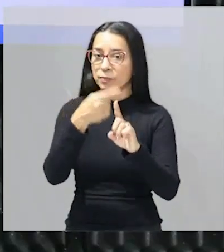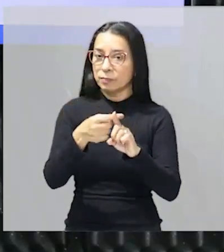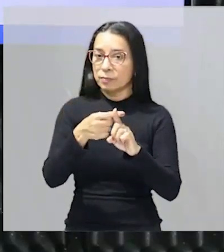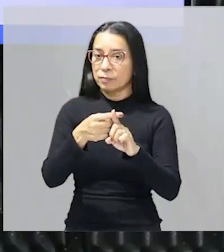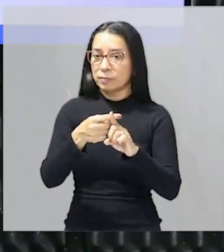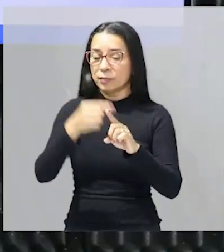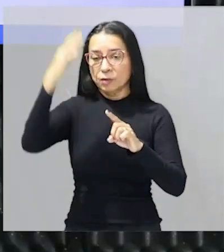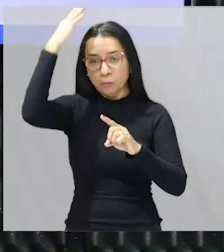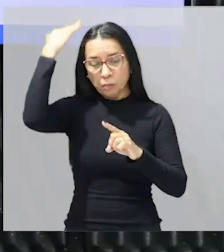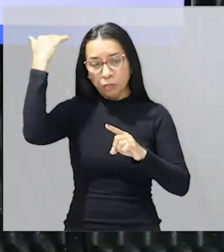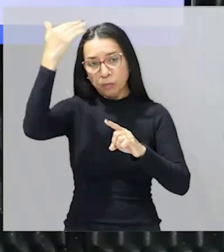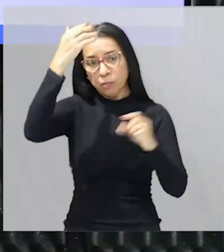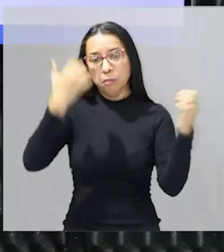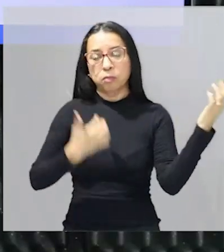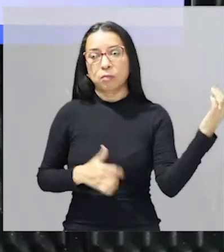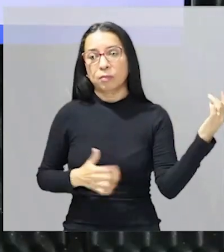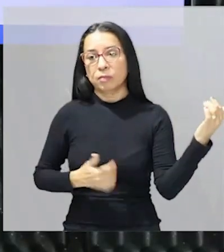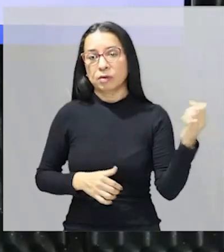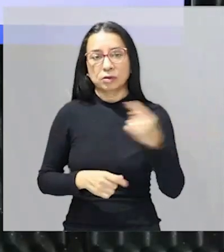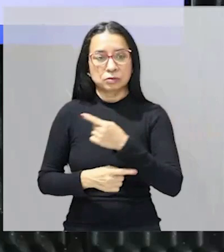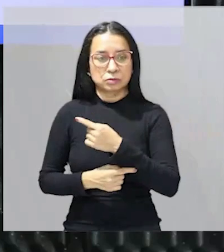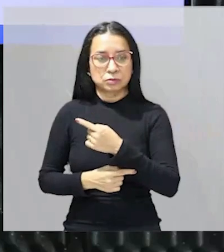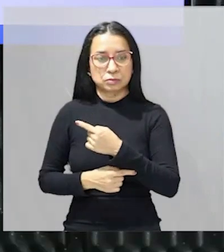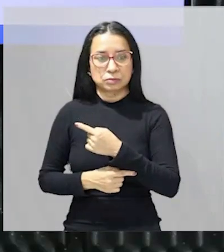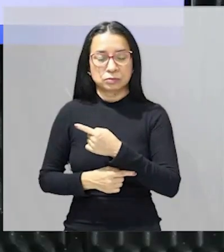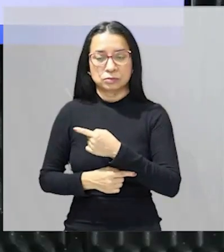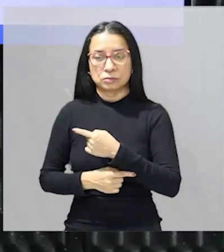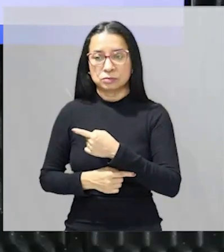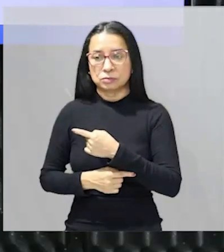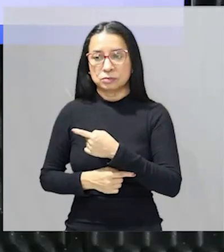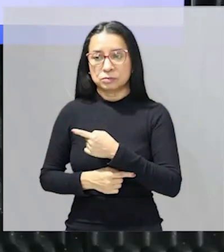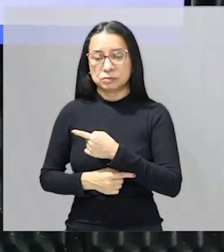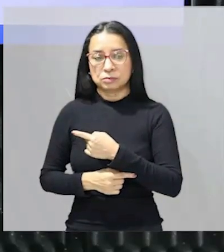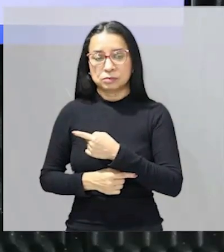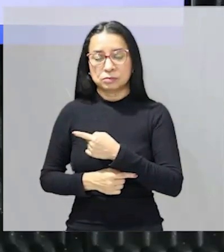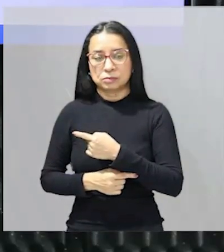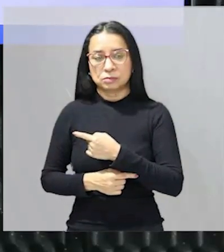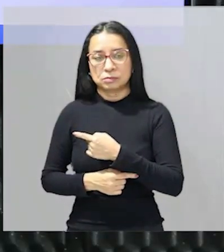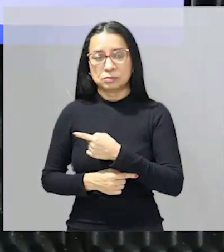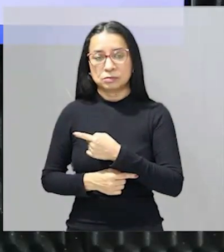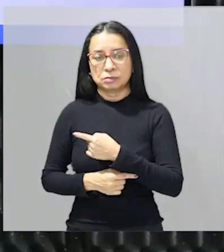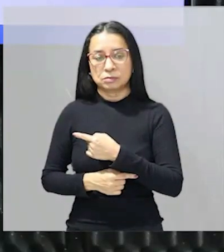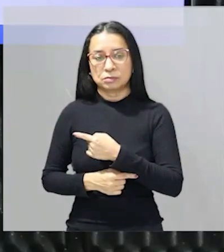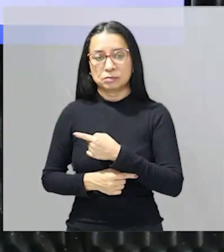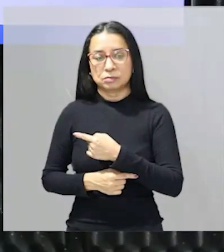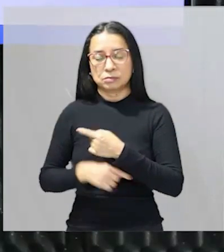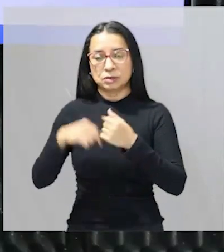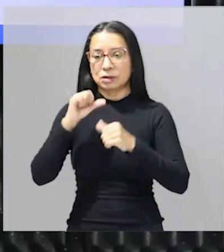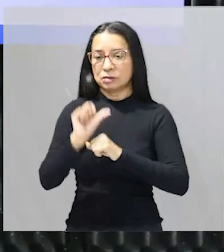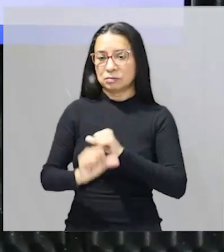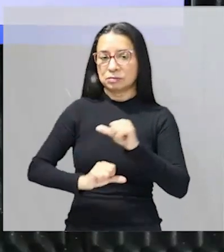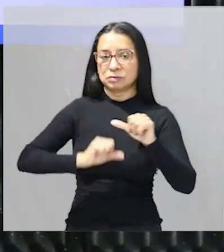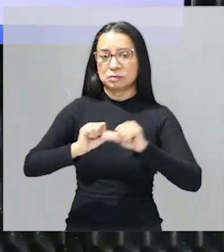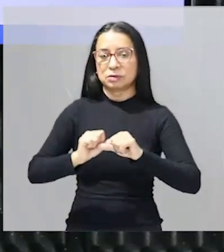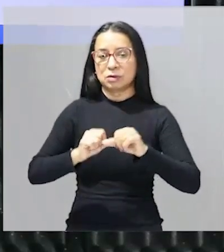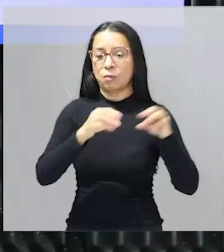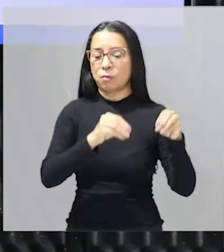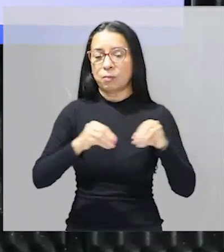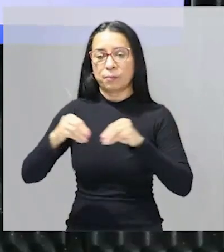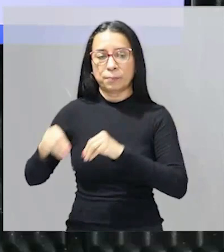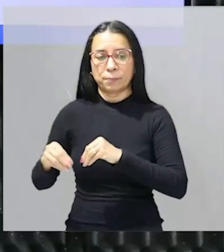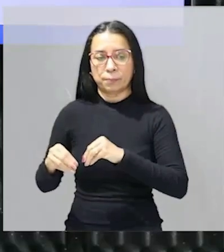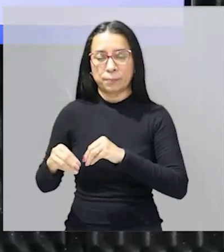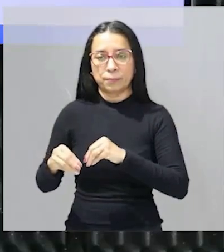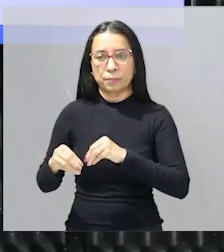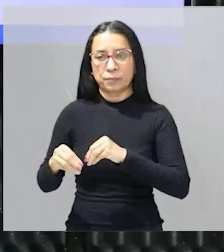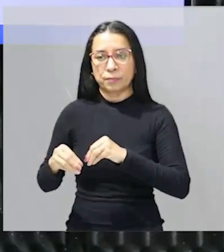não sugere, pelo material que foi construída e pelo seu peso, transição. Sugere o quê? Que